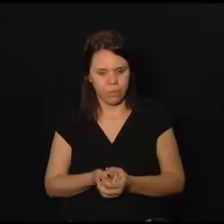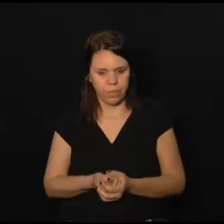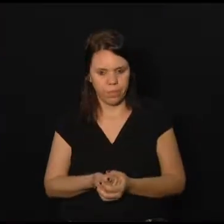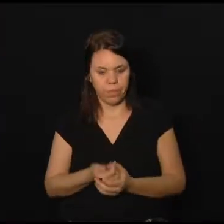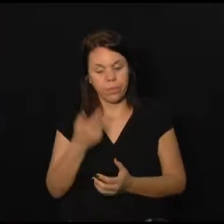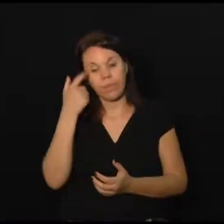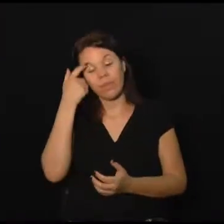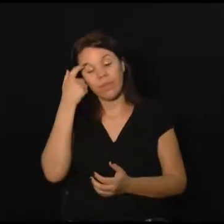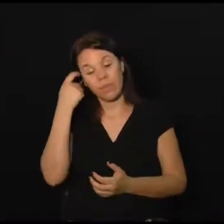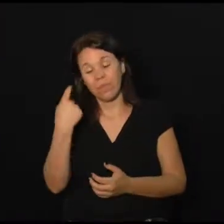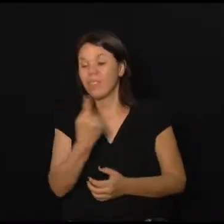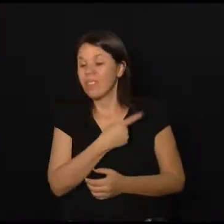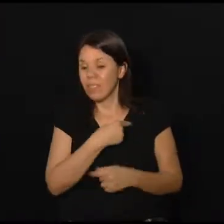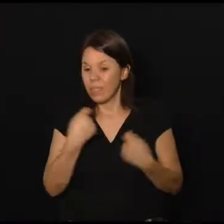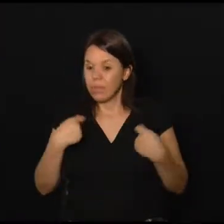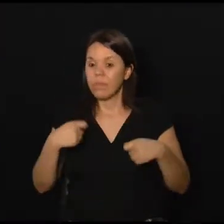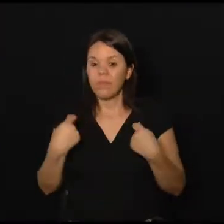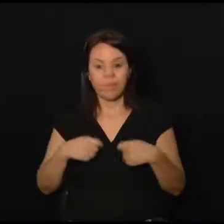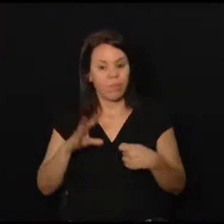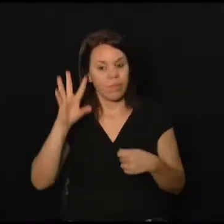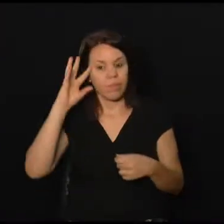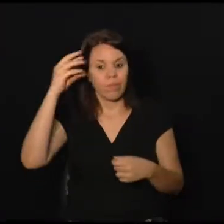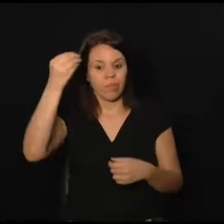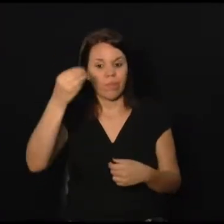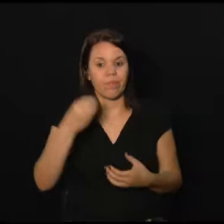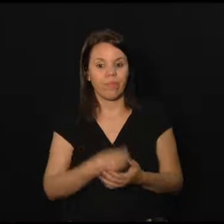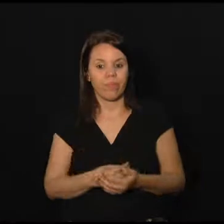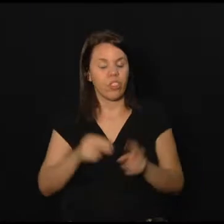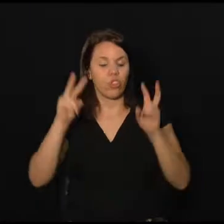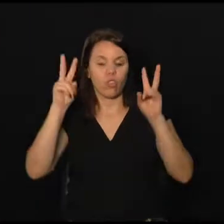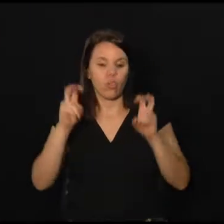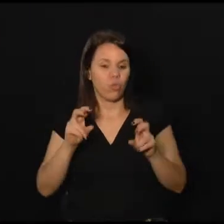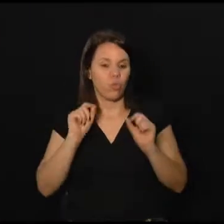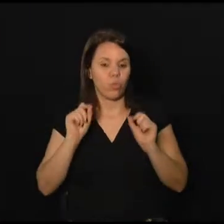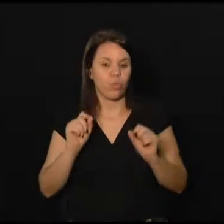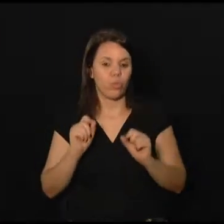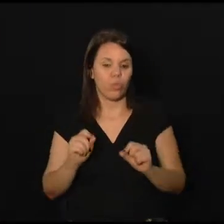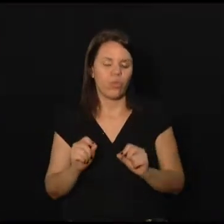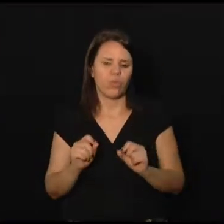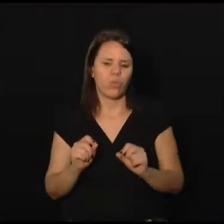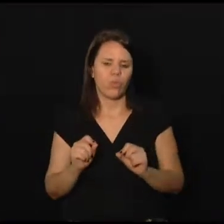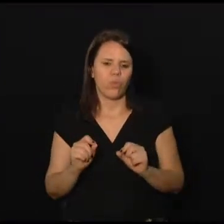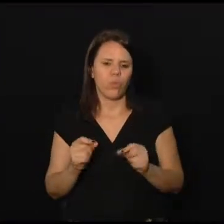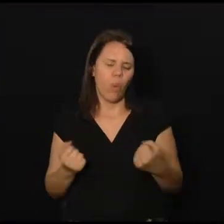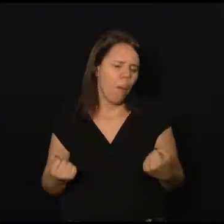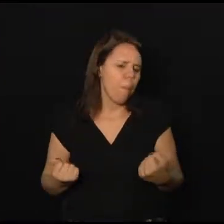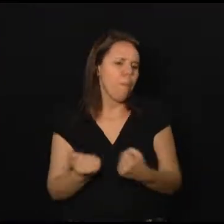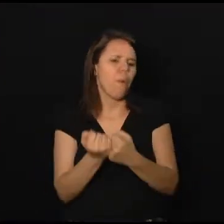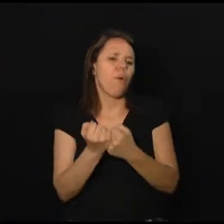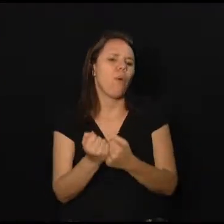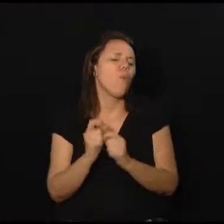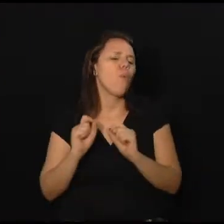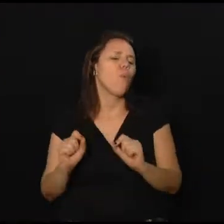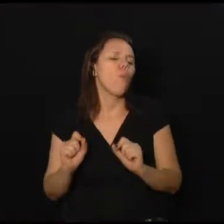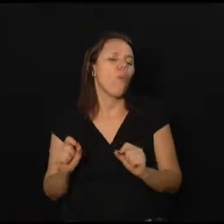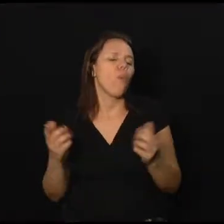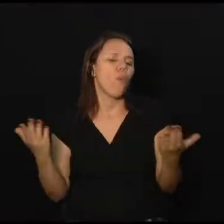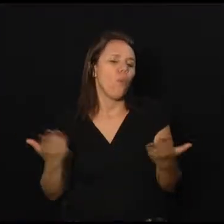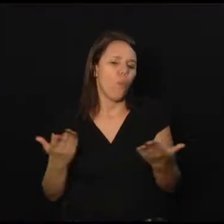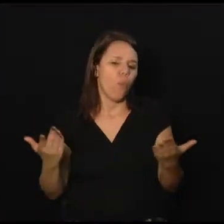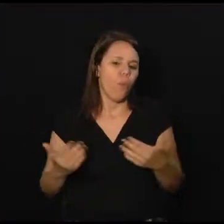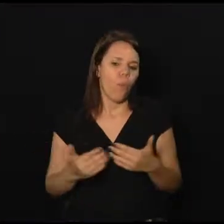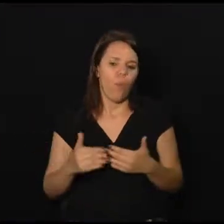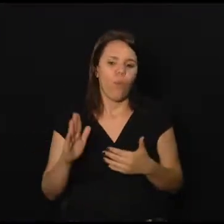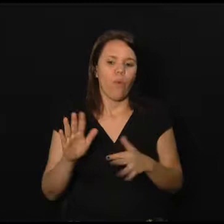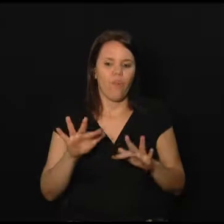Porque nós precisamos entender sobre, como eu acabei de dizer, sobre a base, né? Então, hoje em dia, é muito difícil, mesmo